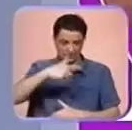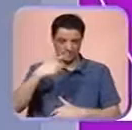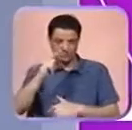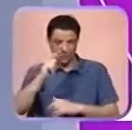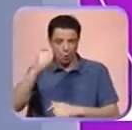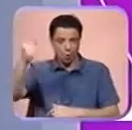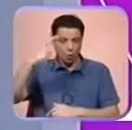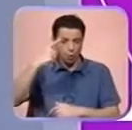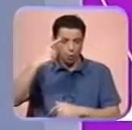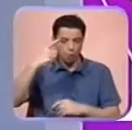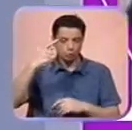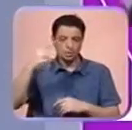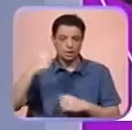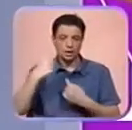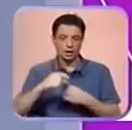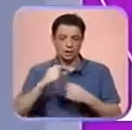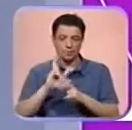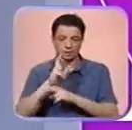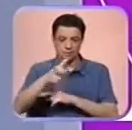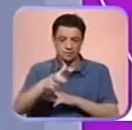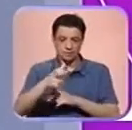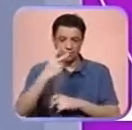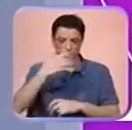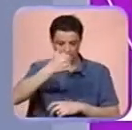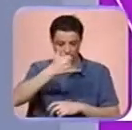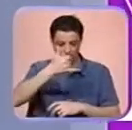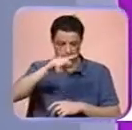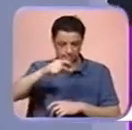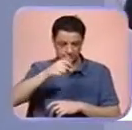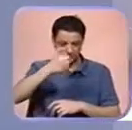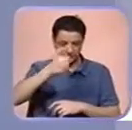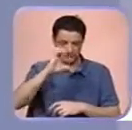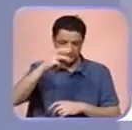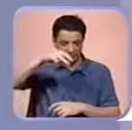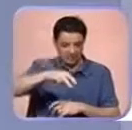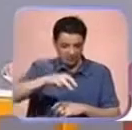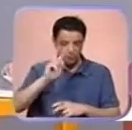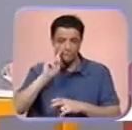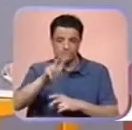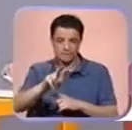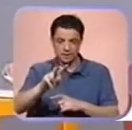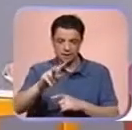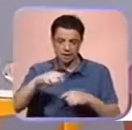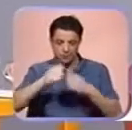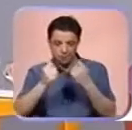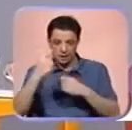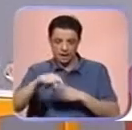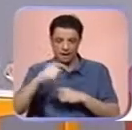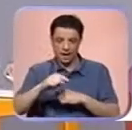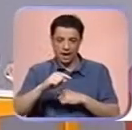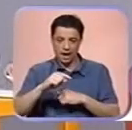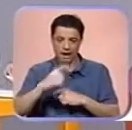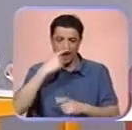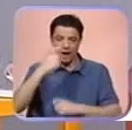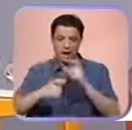luz, nós estamos a entrar 2 centímetros ou 2 centímetros e meio e ver no fundo do olho que lesões há.